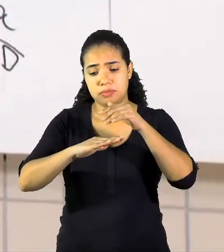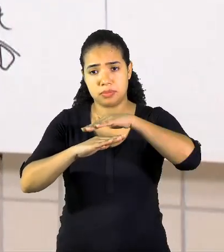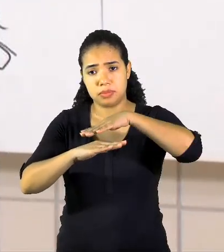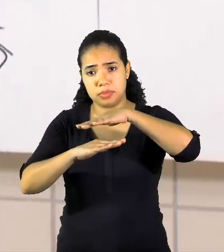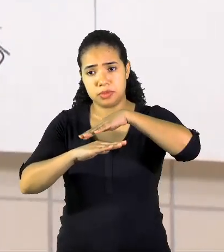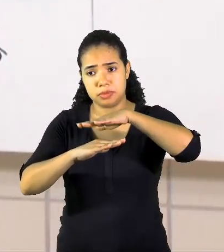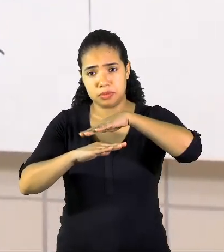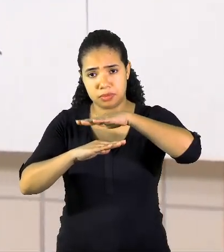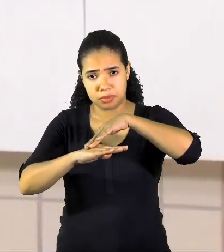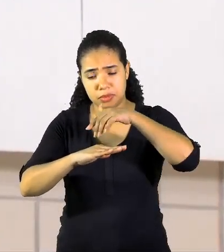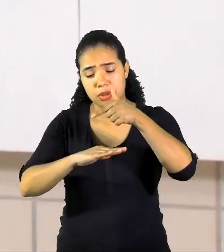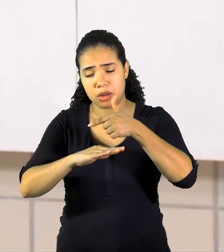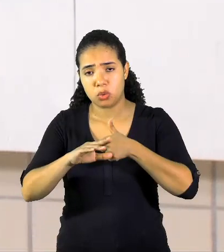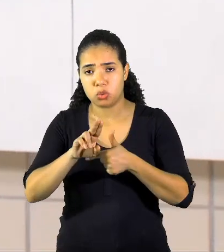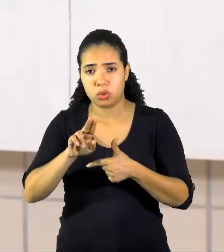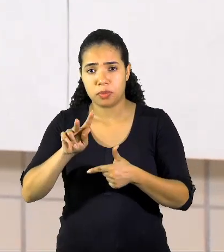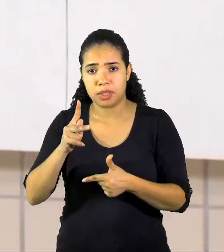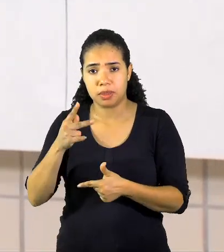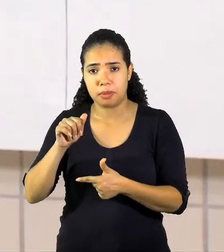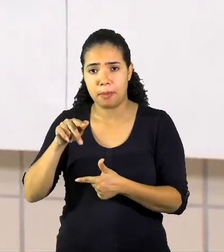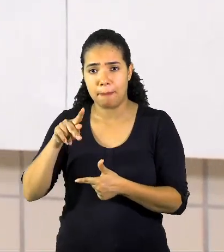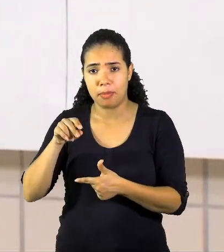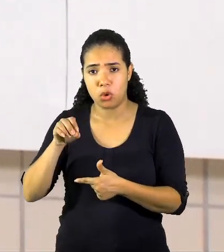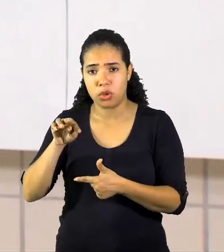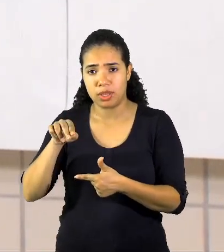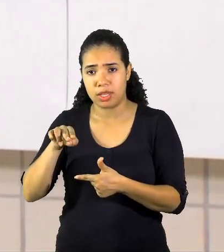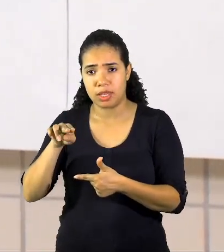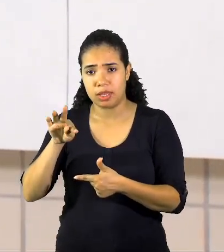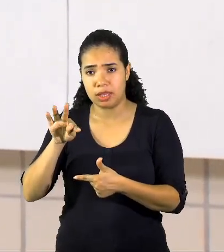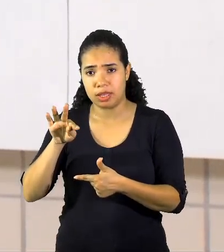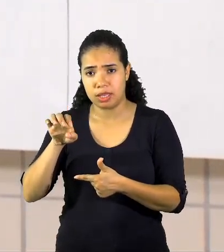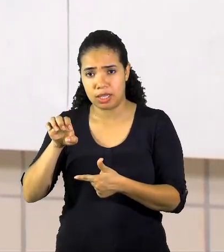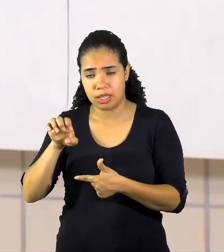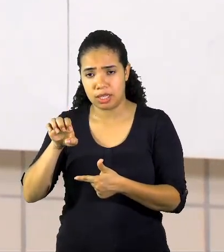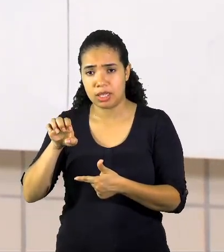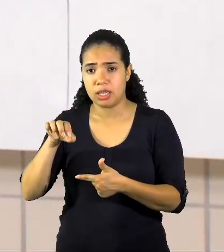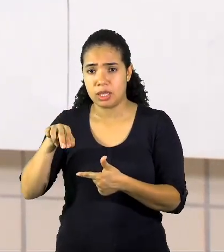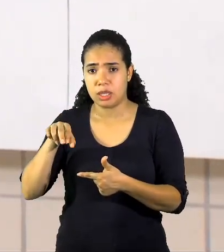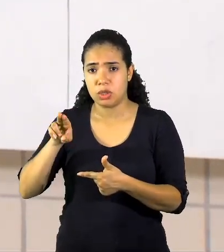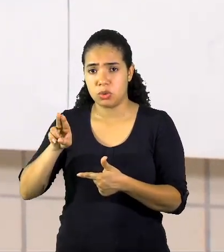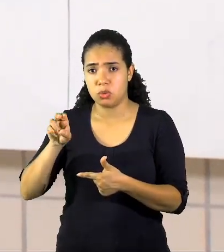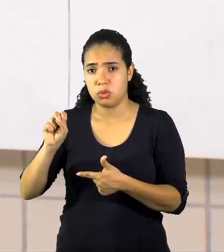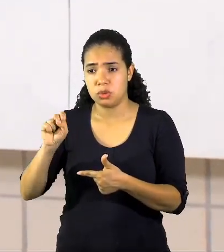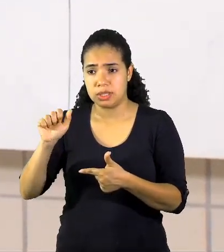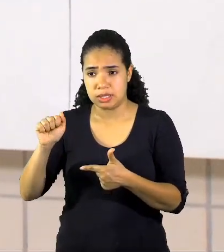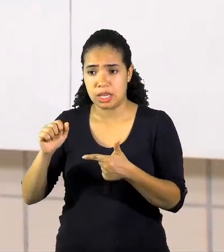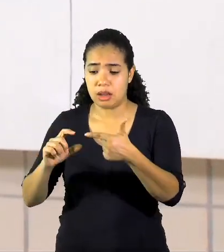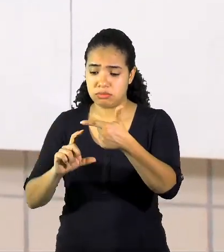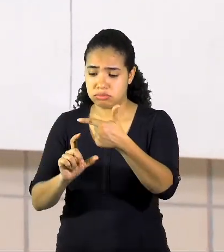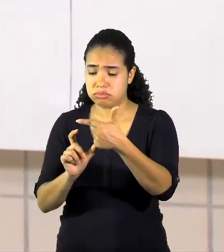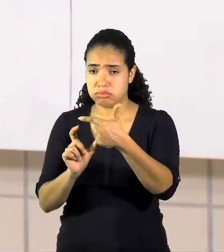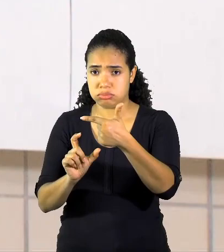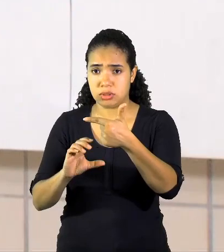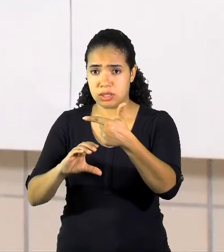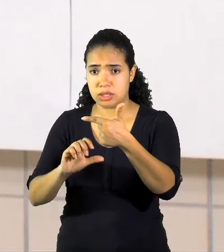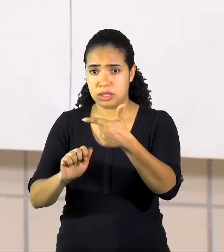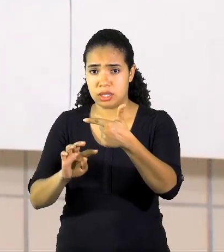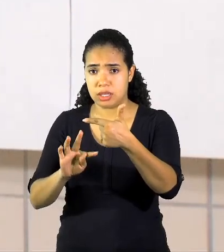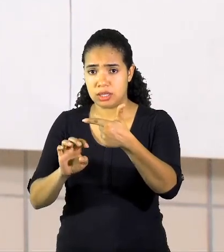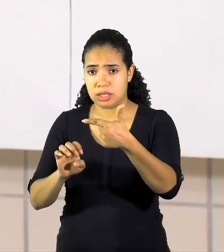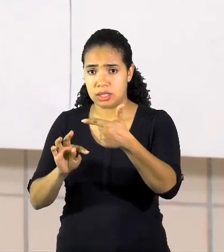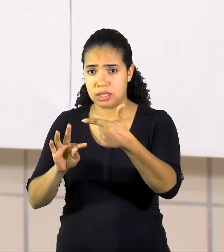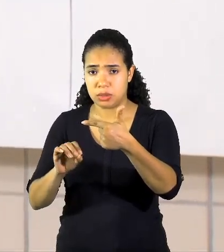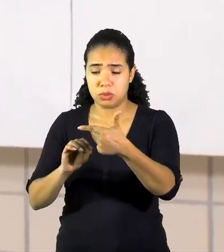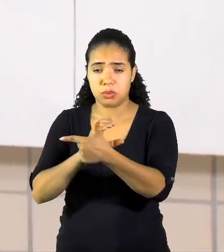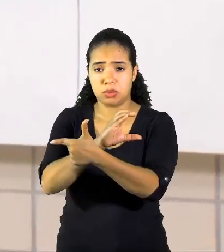graus é a hipotenusa e seus outros dois lados do triângulo são os chamados catetos.